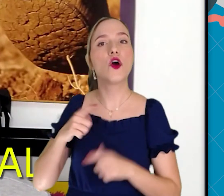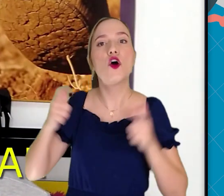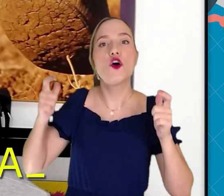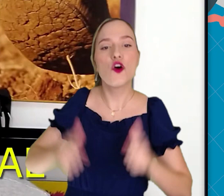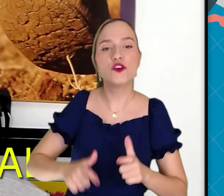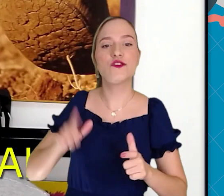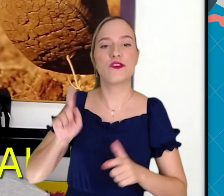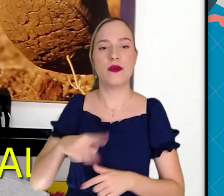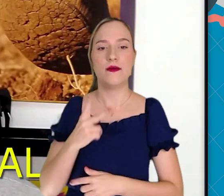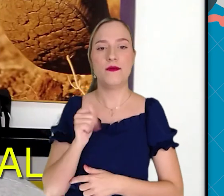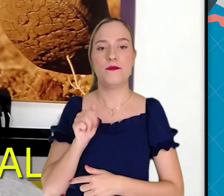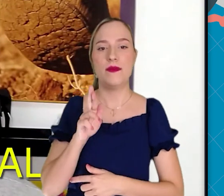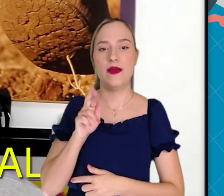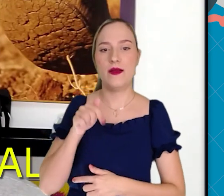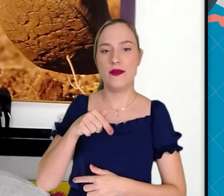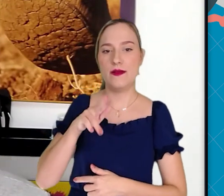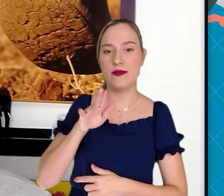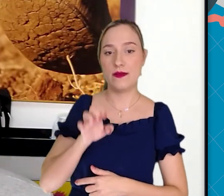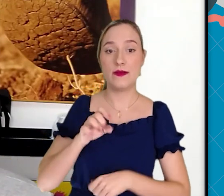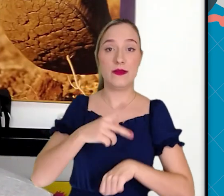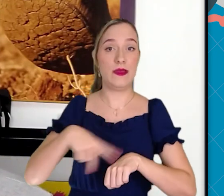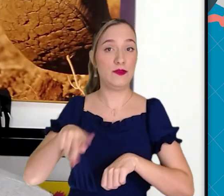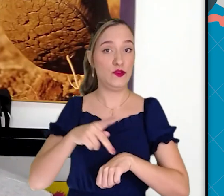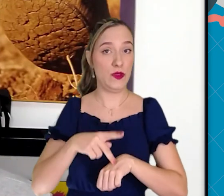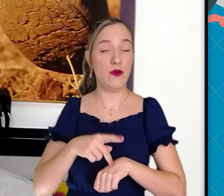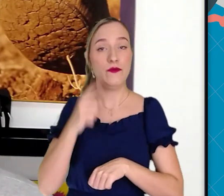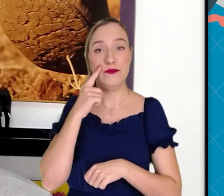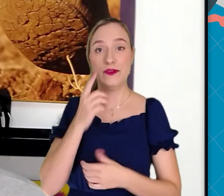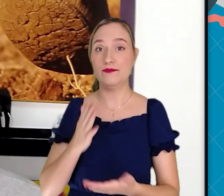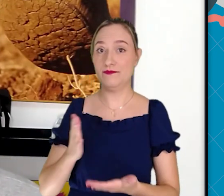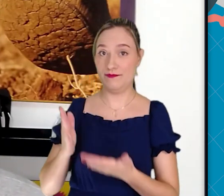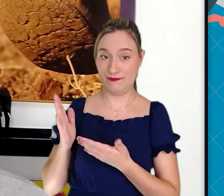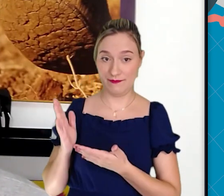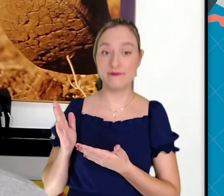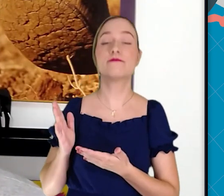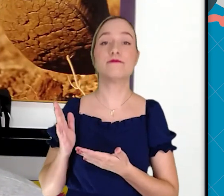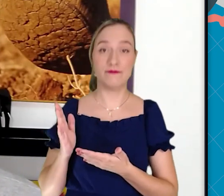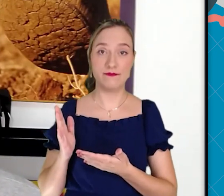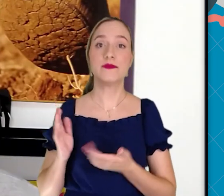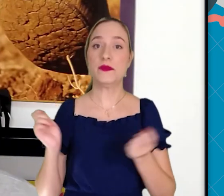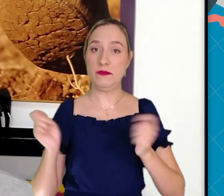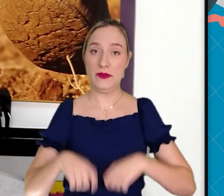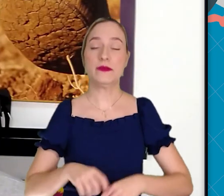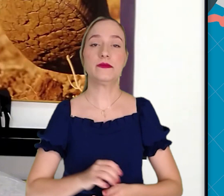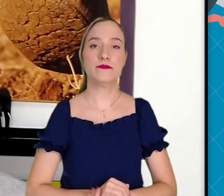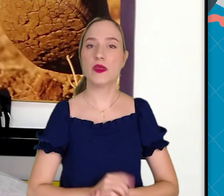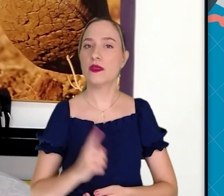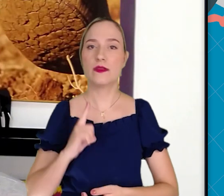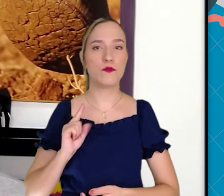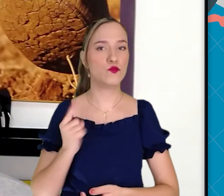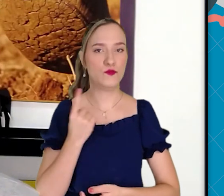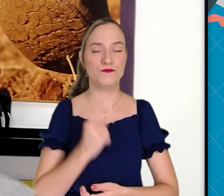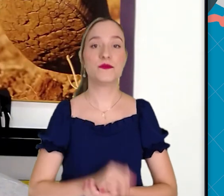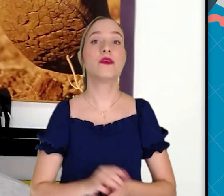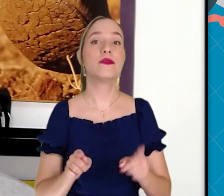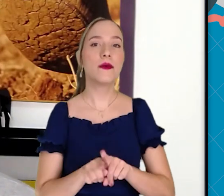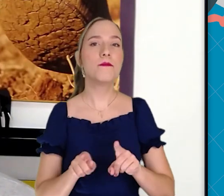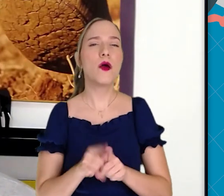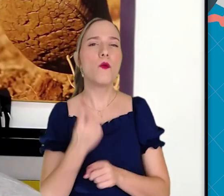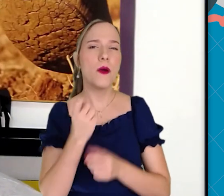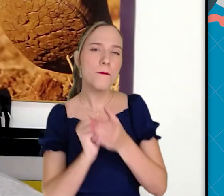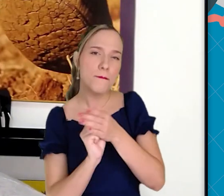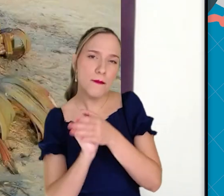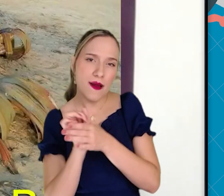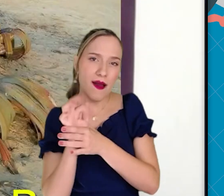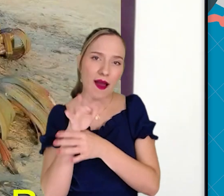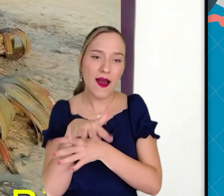no Parque Nacional da Kisama, que fica em Malanje, na província de Malanje. Só existe em Angola uma planta também que